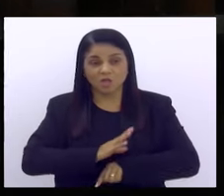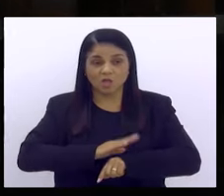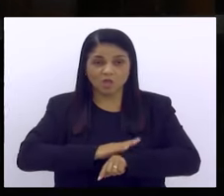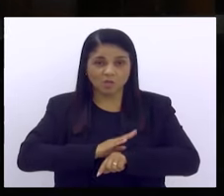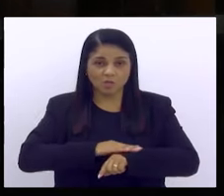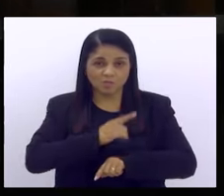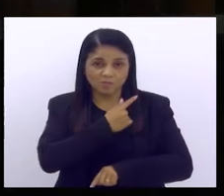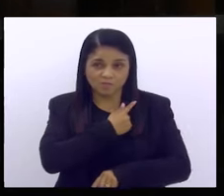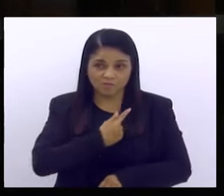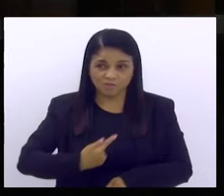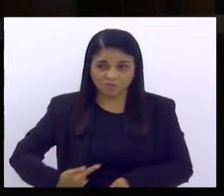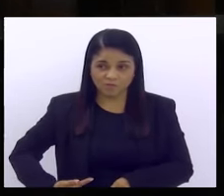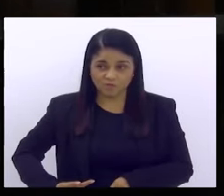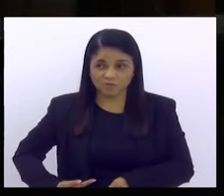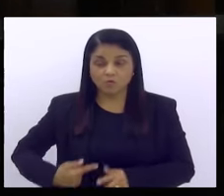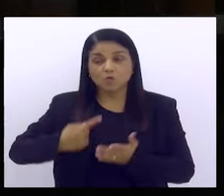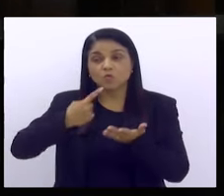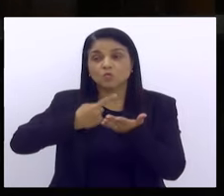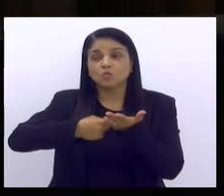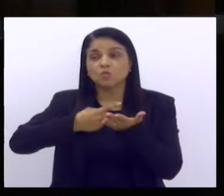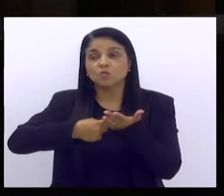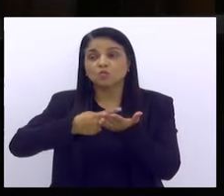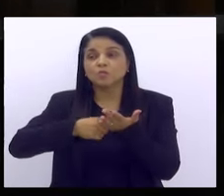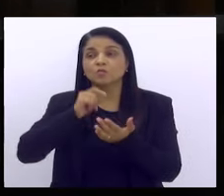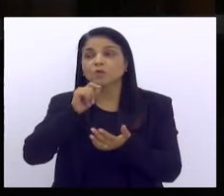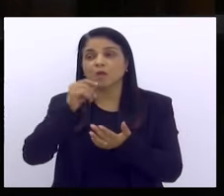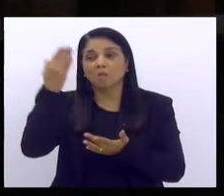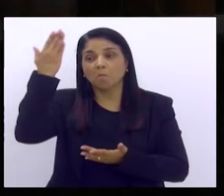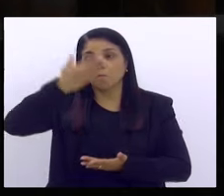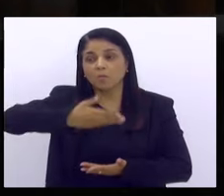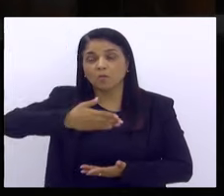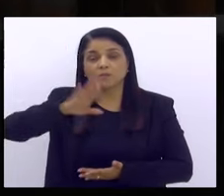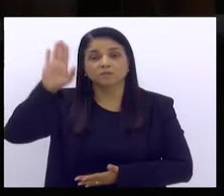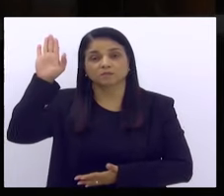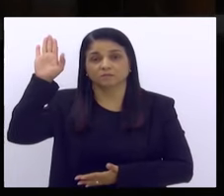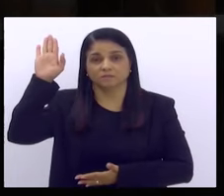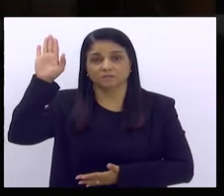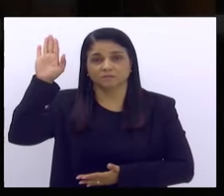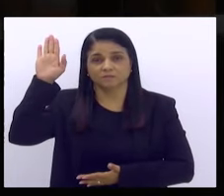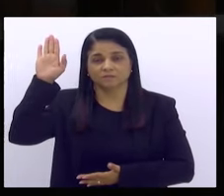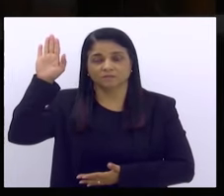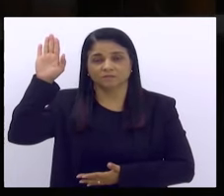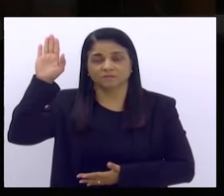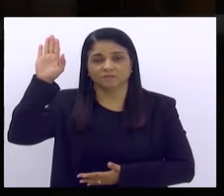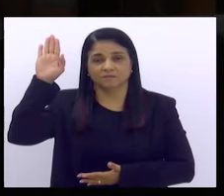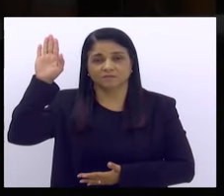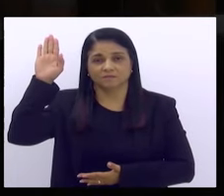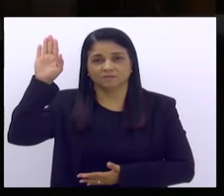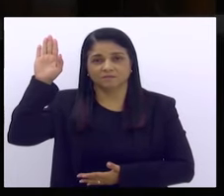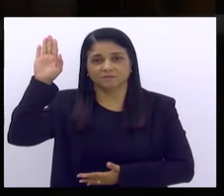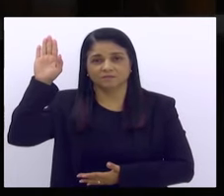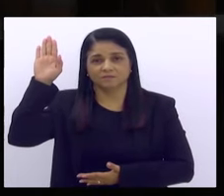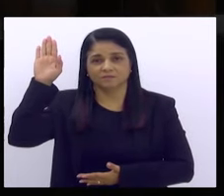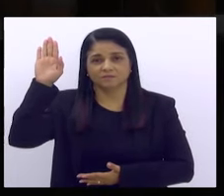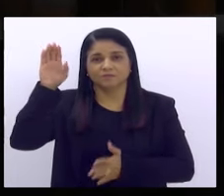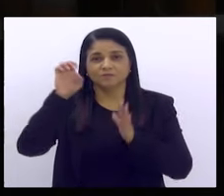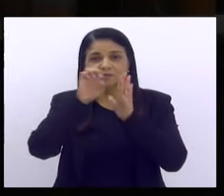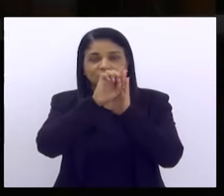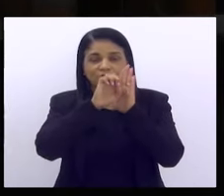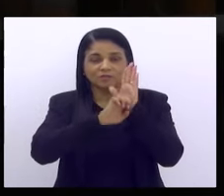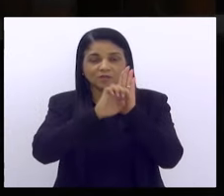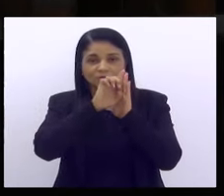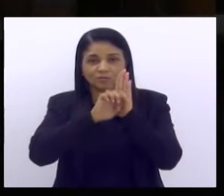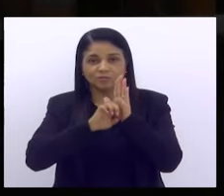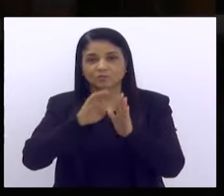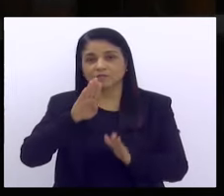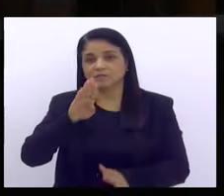governador cumprir o que ele prometeu, que era fazer o Estatuto das